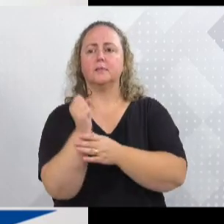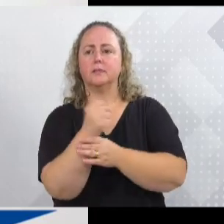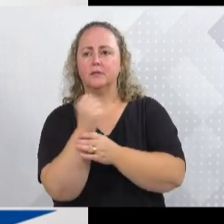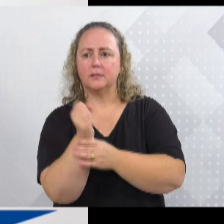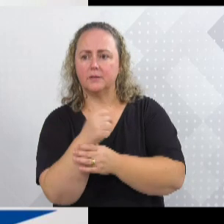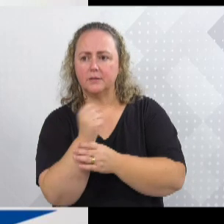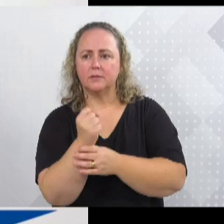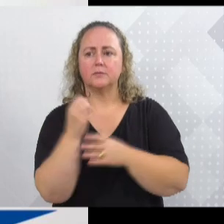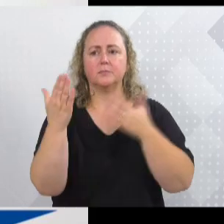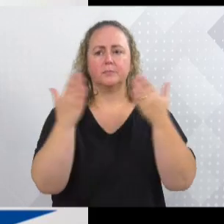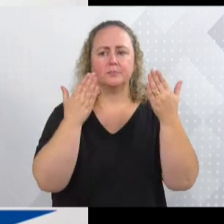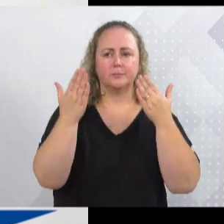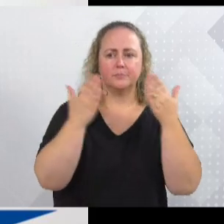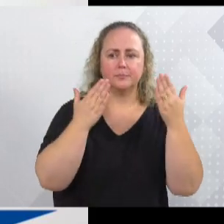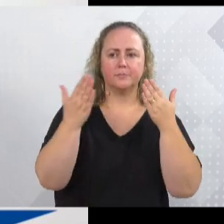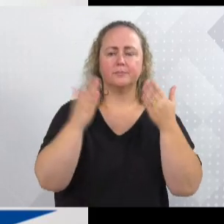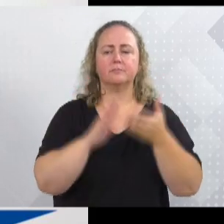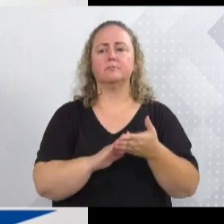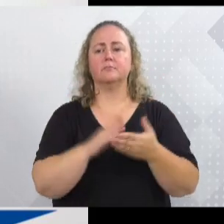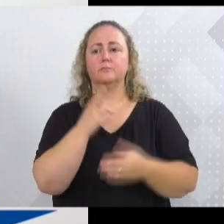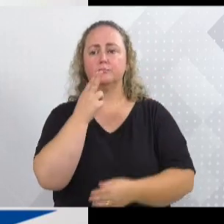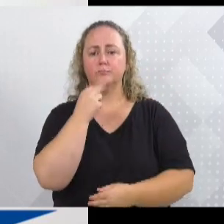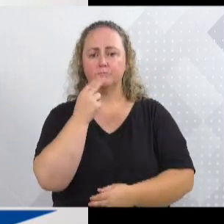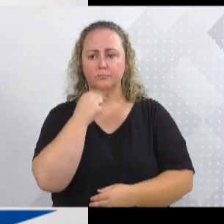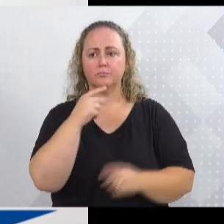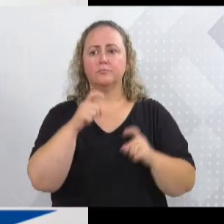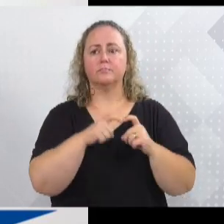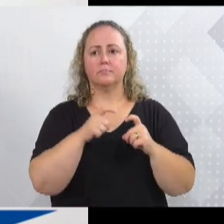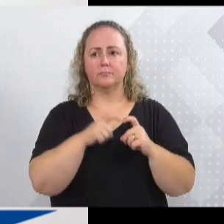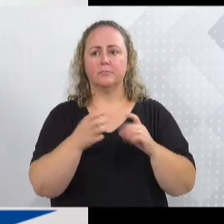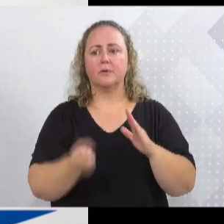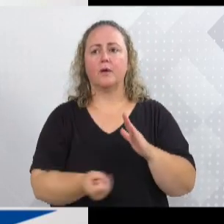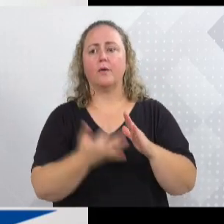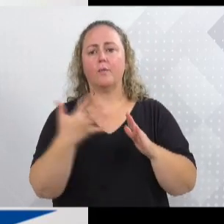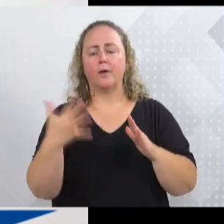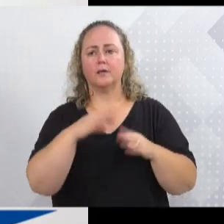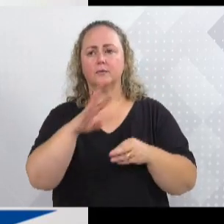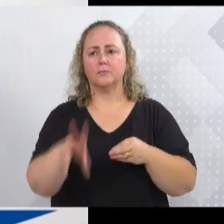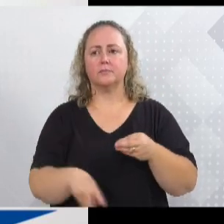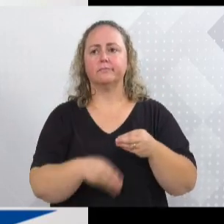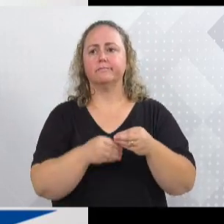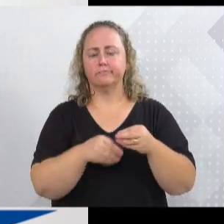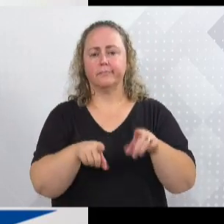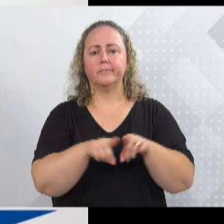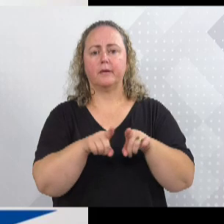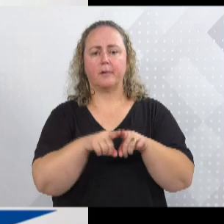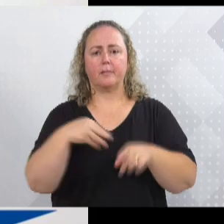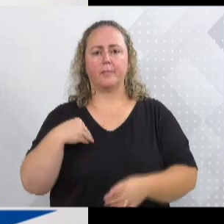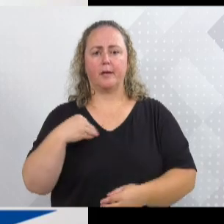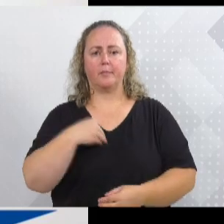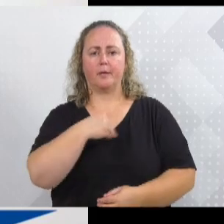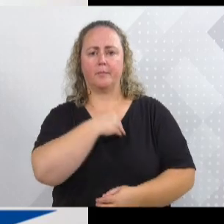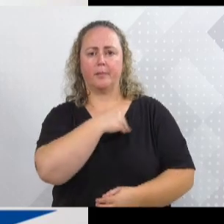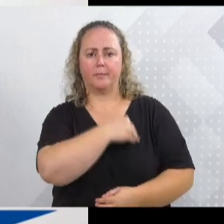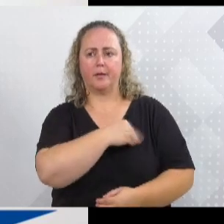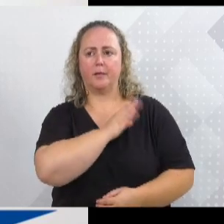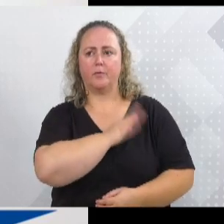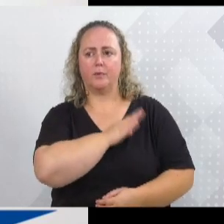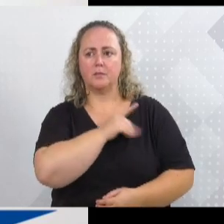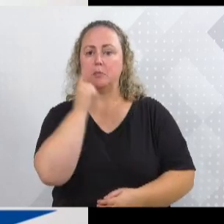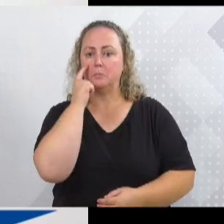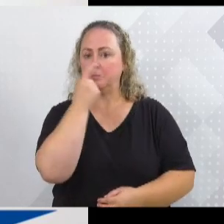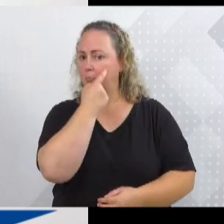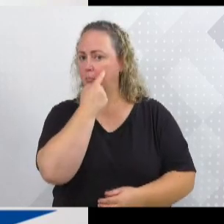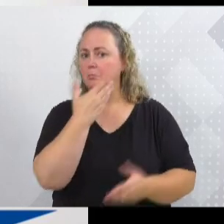fisioterapia, psicologia, nutrição e alguns exames complementares, como eletrocardiograma e